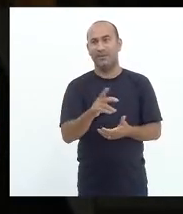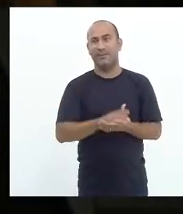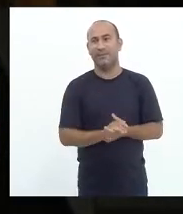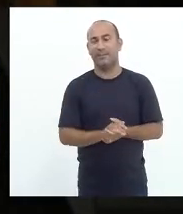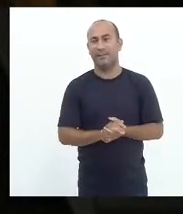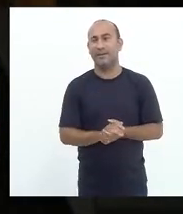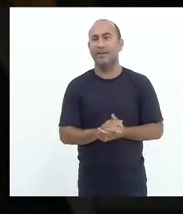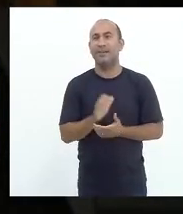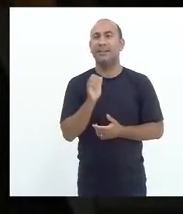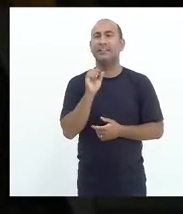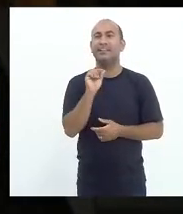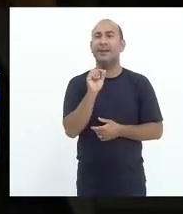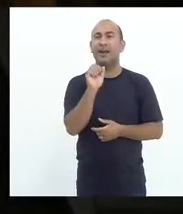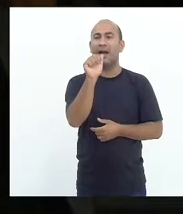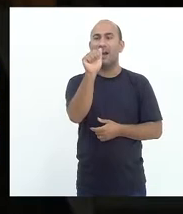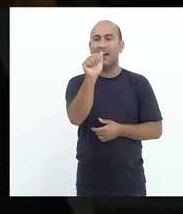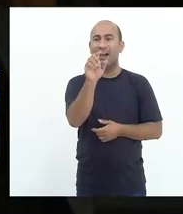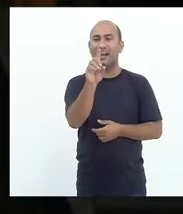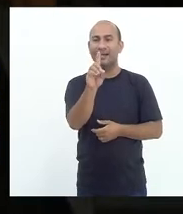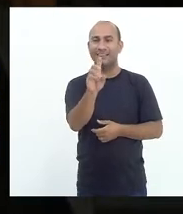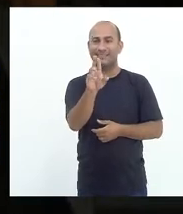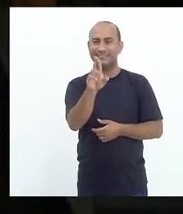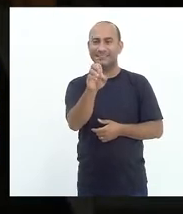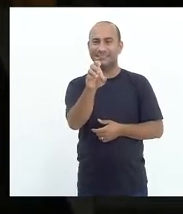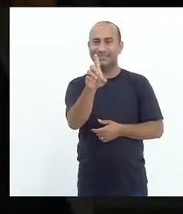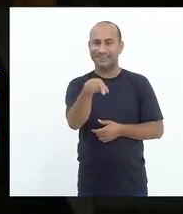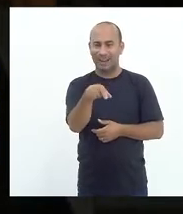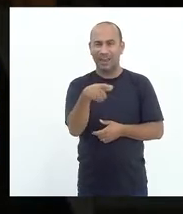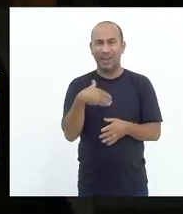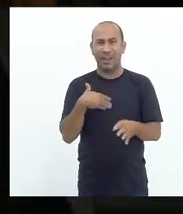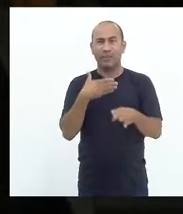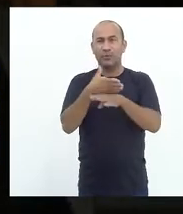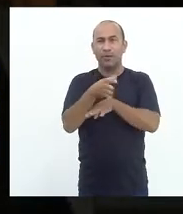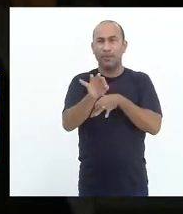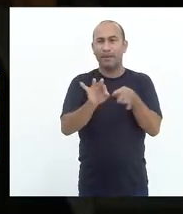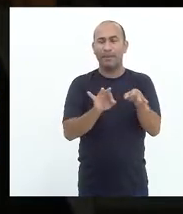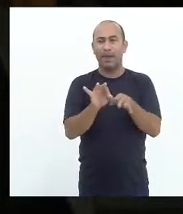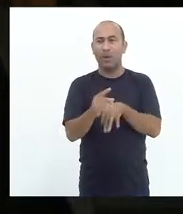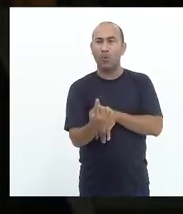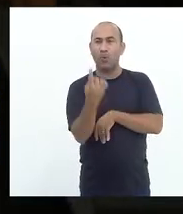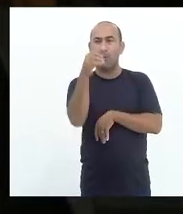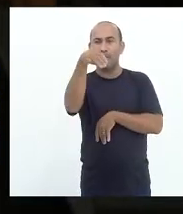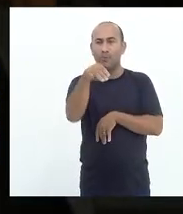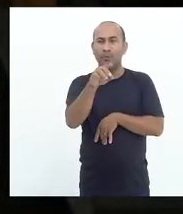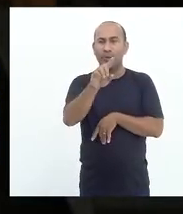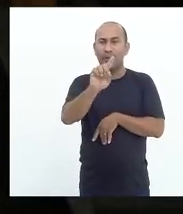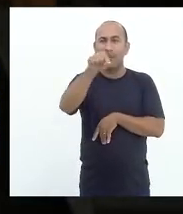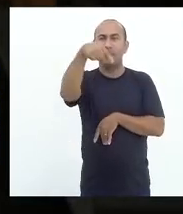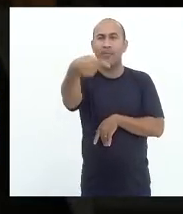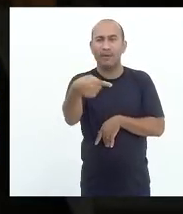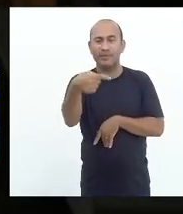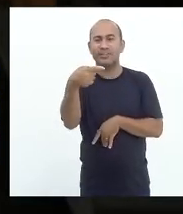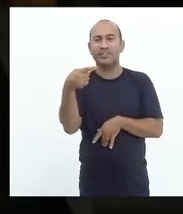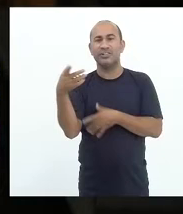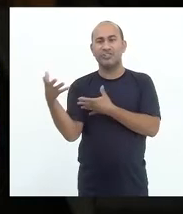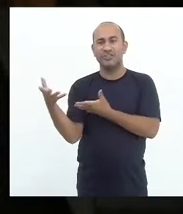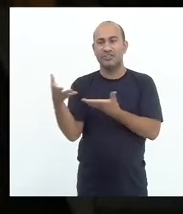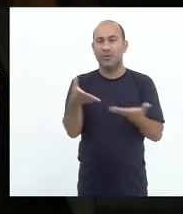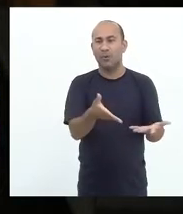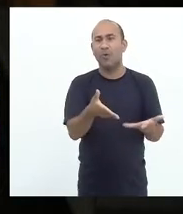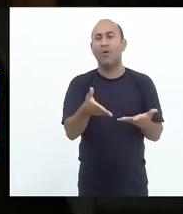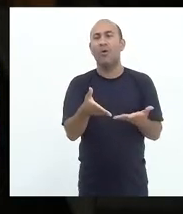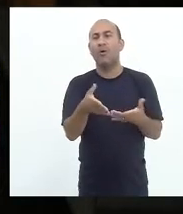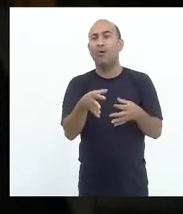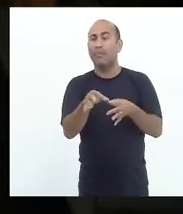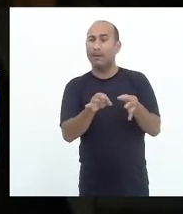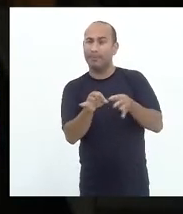o André Siciliano entrou com um projeto e um minuto depois chegou o projeto que o governo fez, em regime